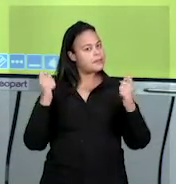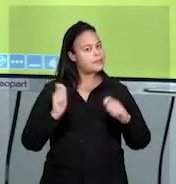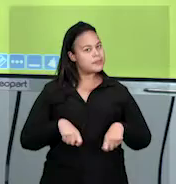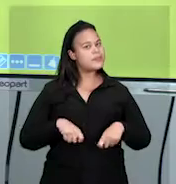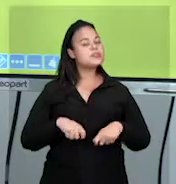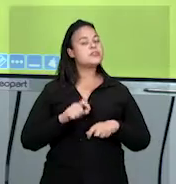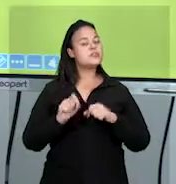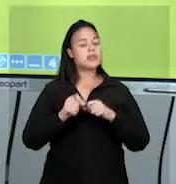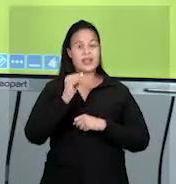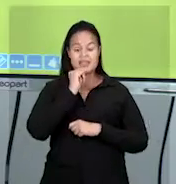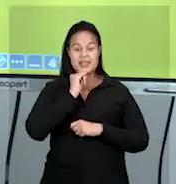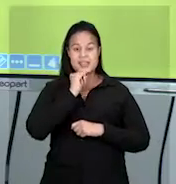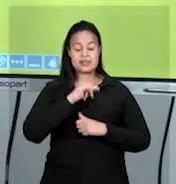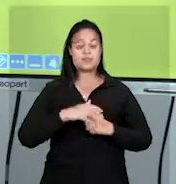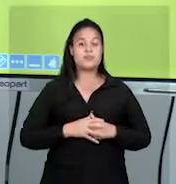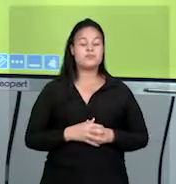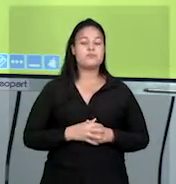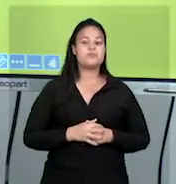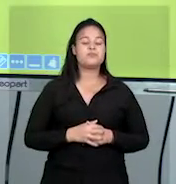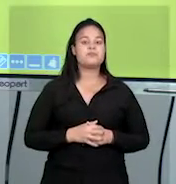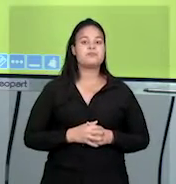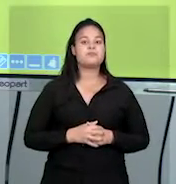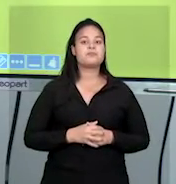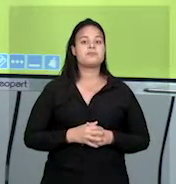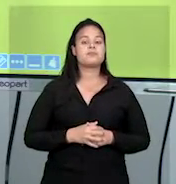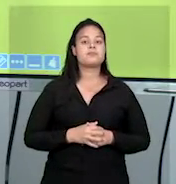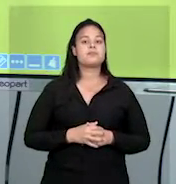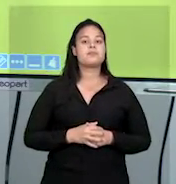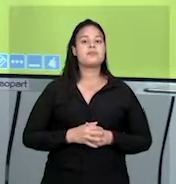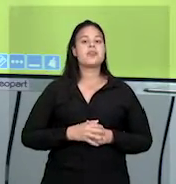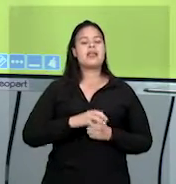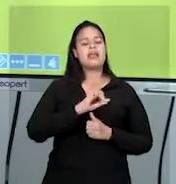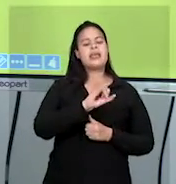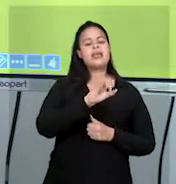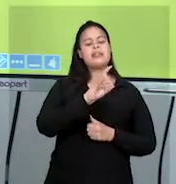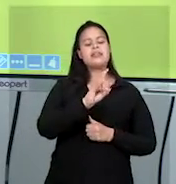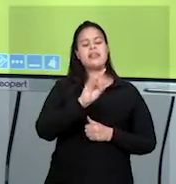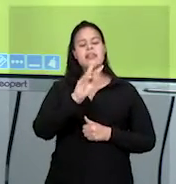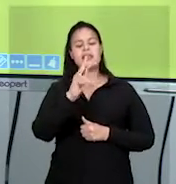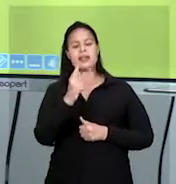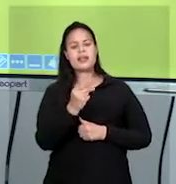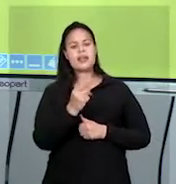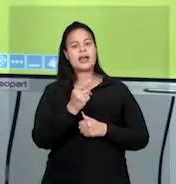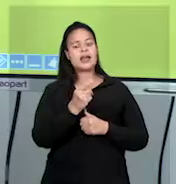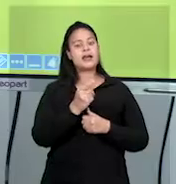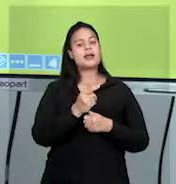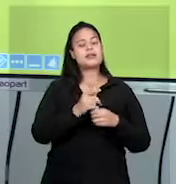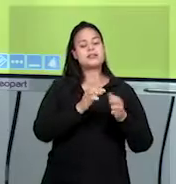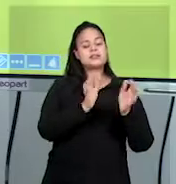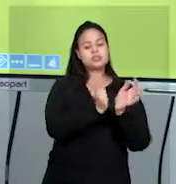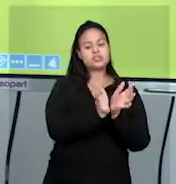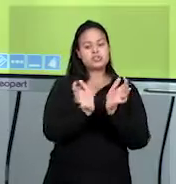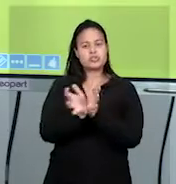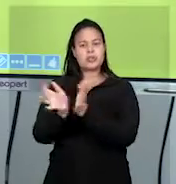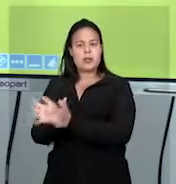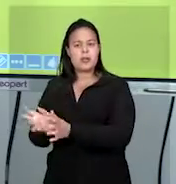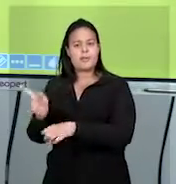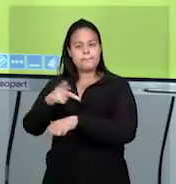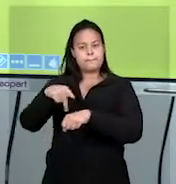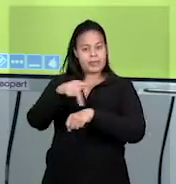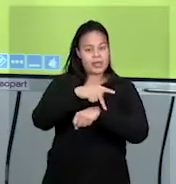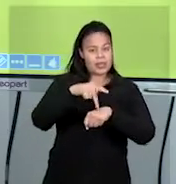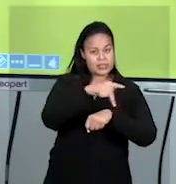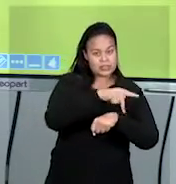Vamos supor, por exemplo, que eu esteja falando do IDH de diferentes países. Cada país tem o IDH é o Índice de